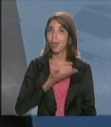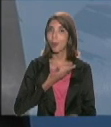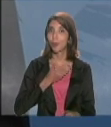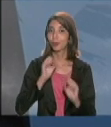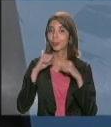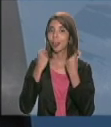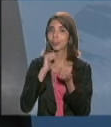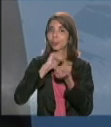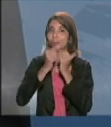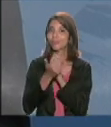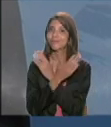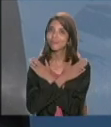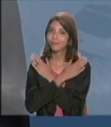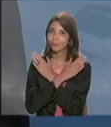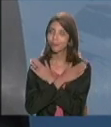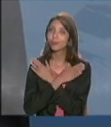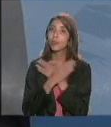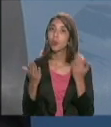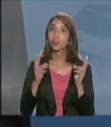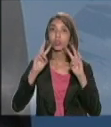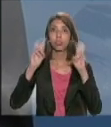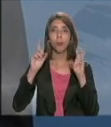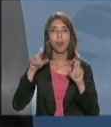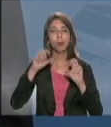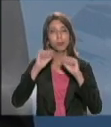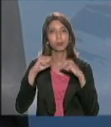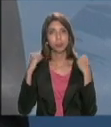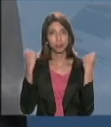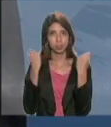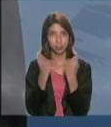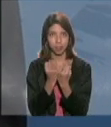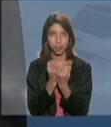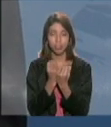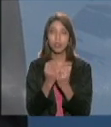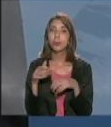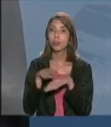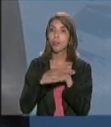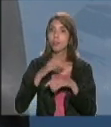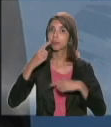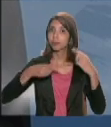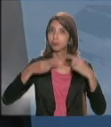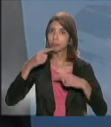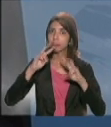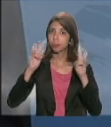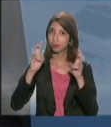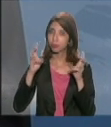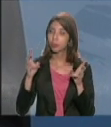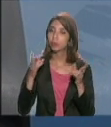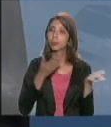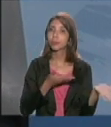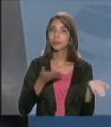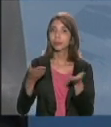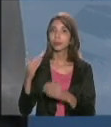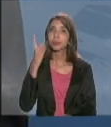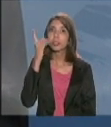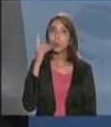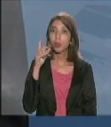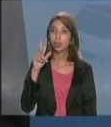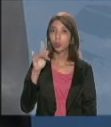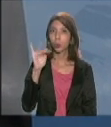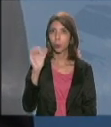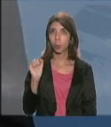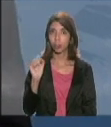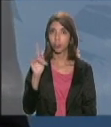Alô, amigos do Arena Esportiva, aquele abraço. Nosso tema vai ser o Maracanã. E para falarmos sobre o assunto, temos as presenças do